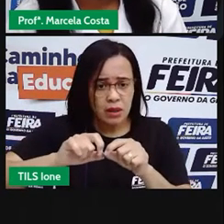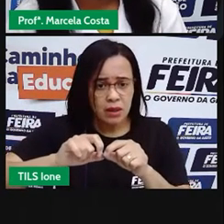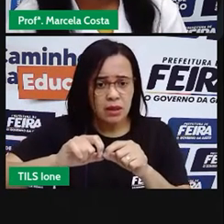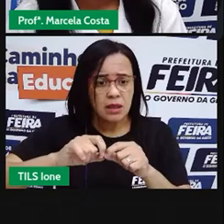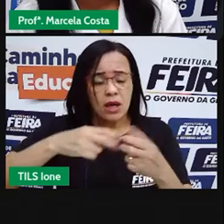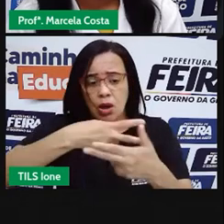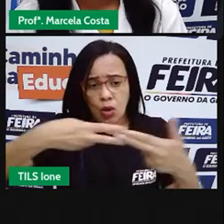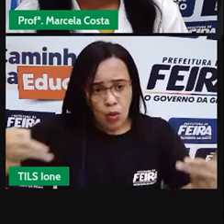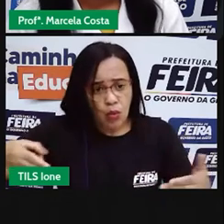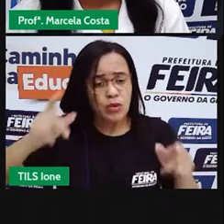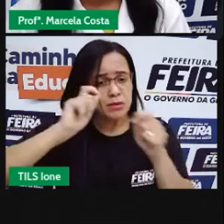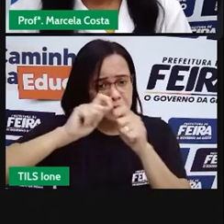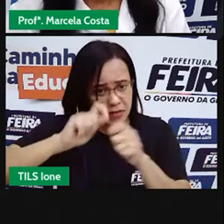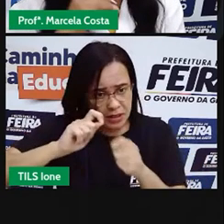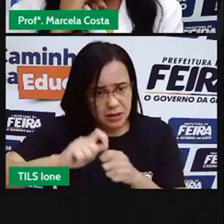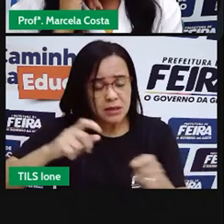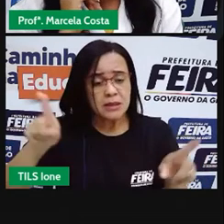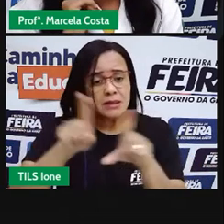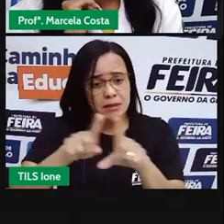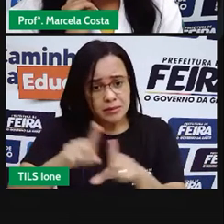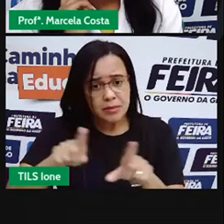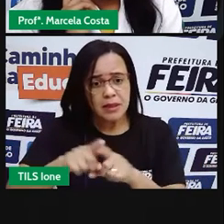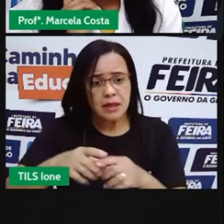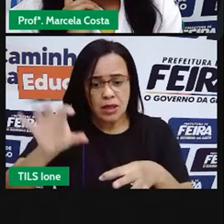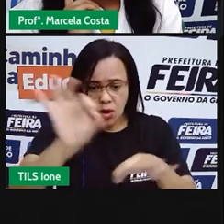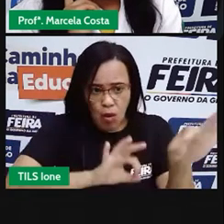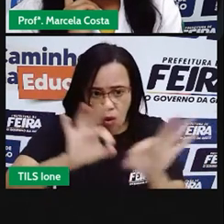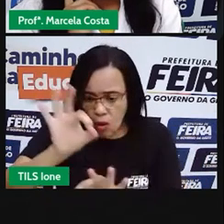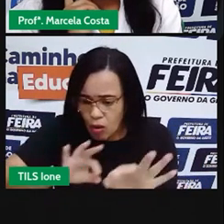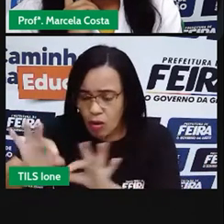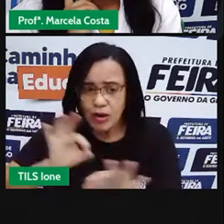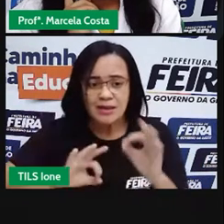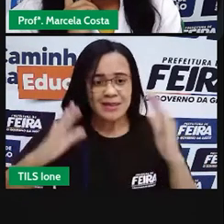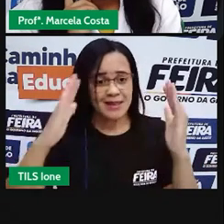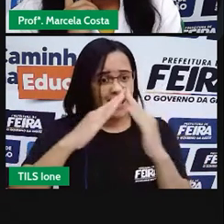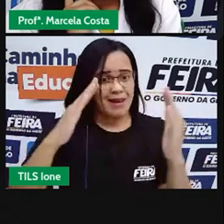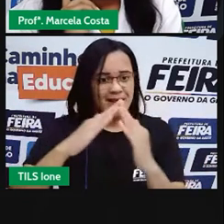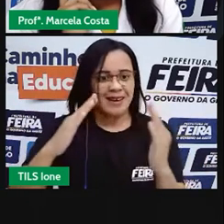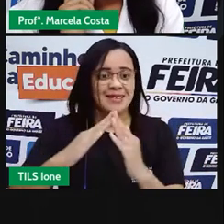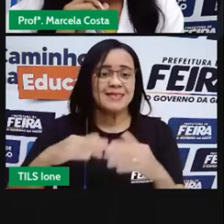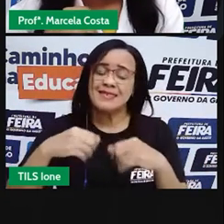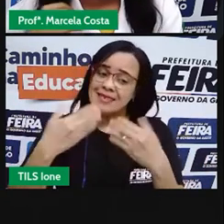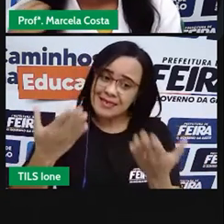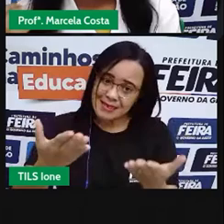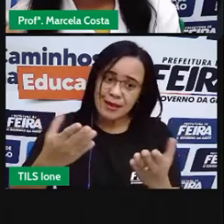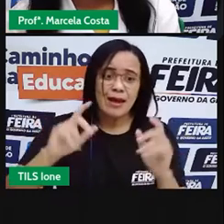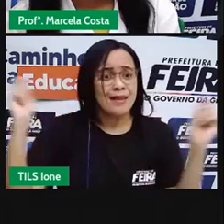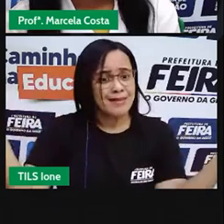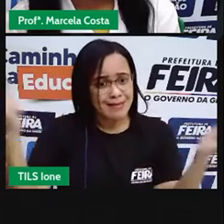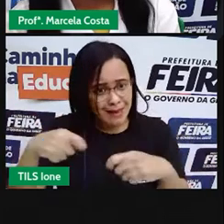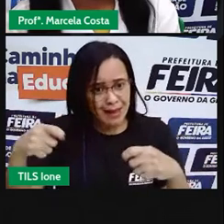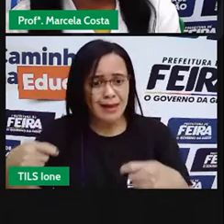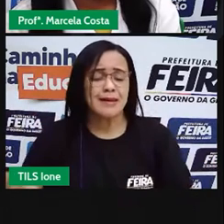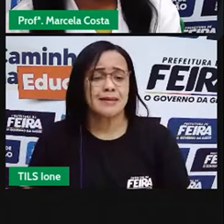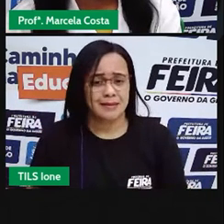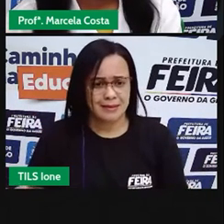usado e vamos ver daqui a pouco imagem Bom